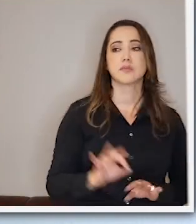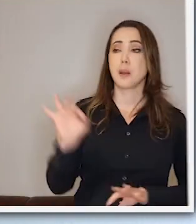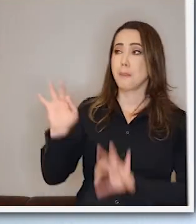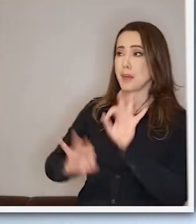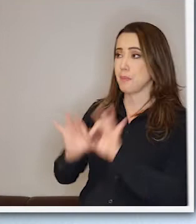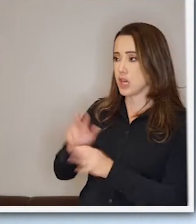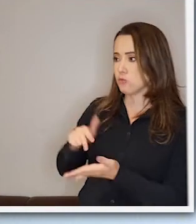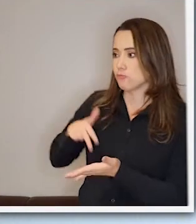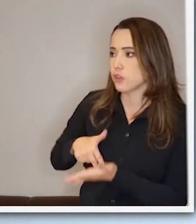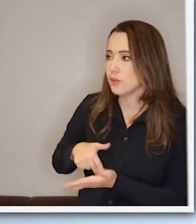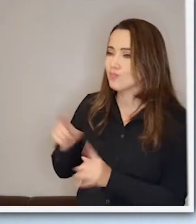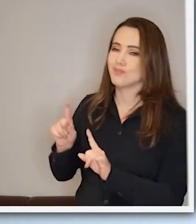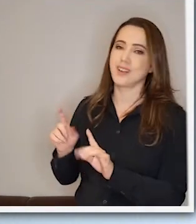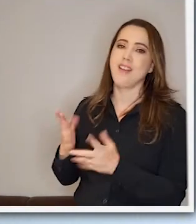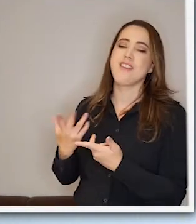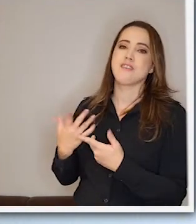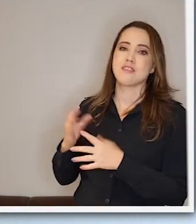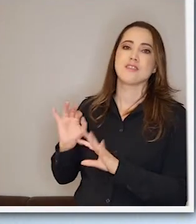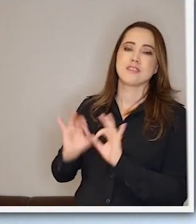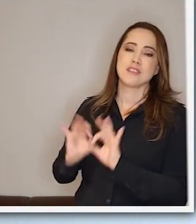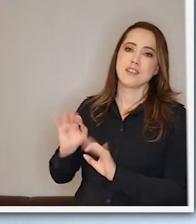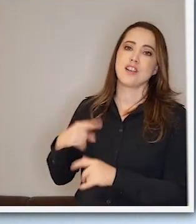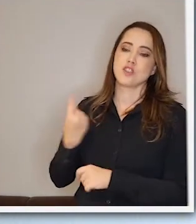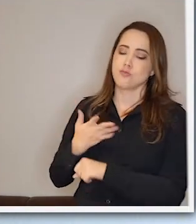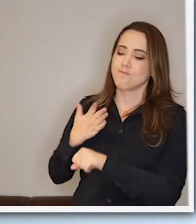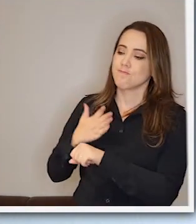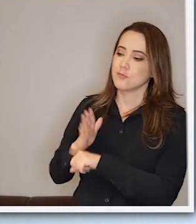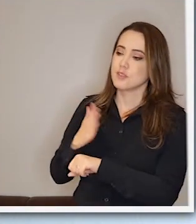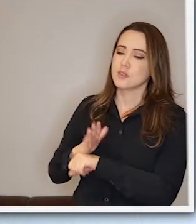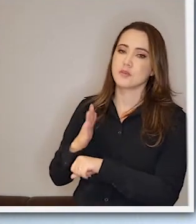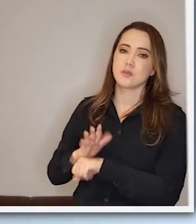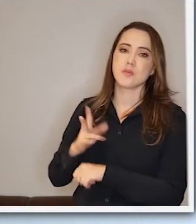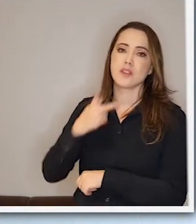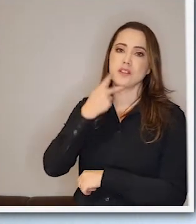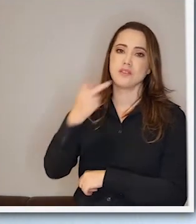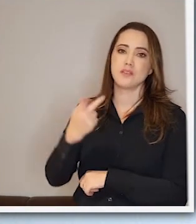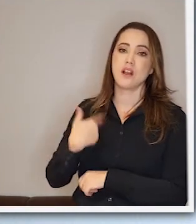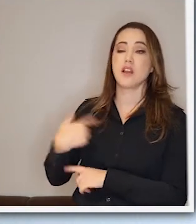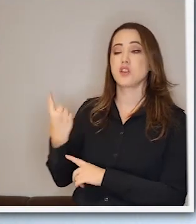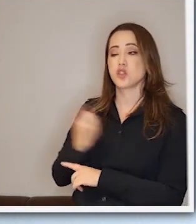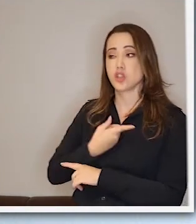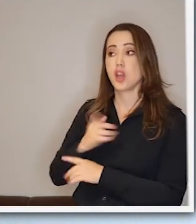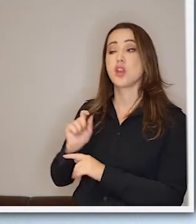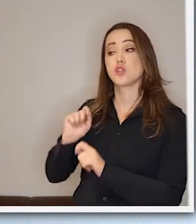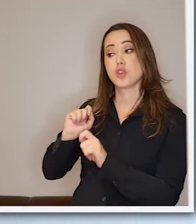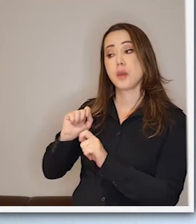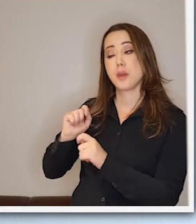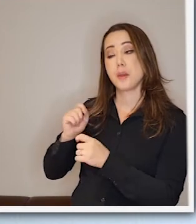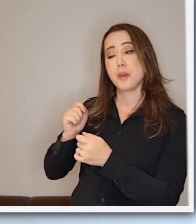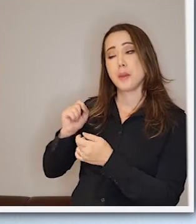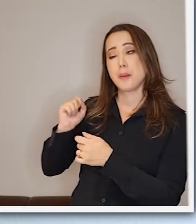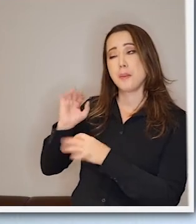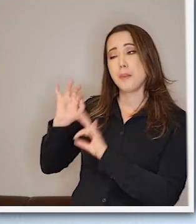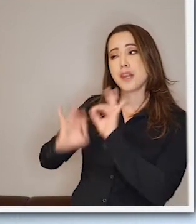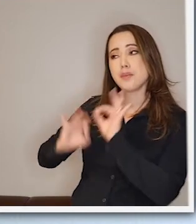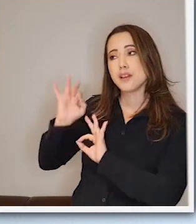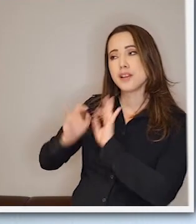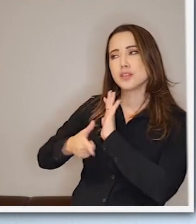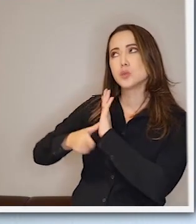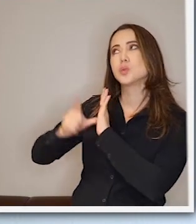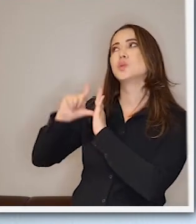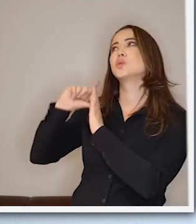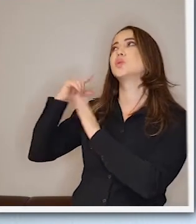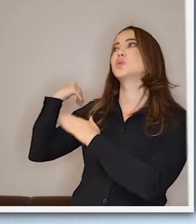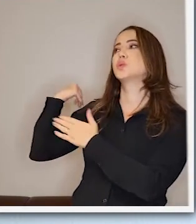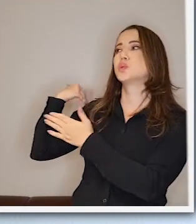olha, não é fácil, não é fácil não. Preparado a gente nunca está, né? A gente é forjado, eu